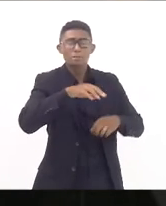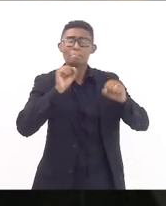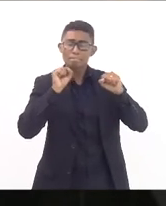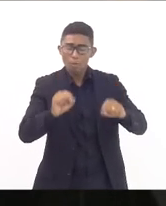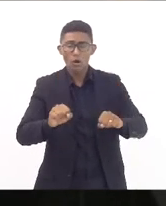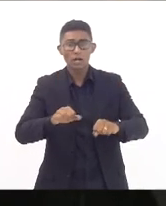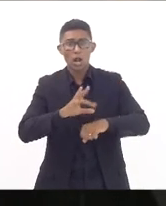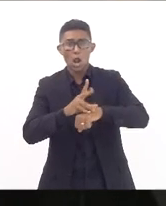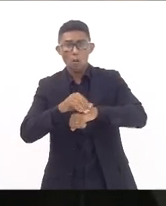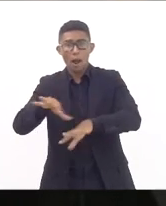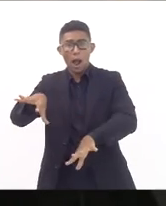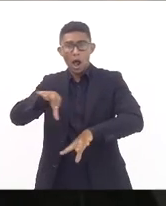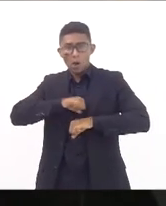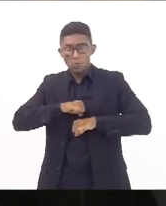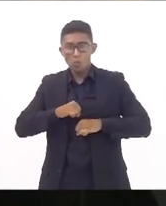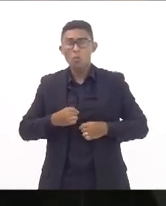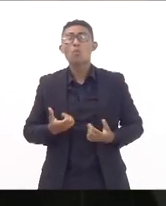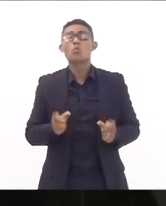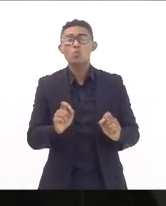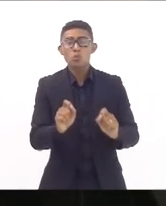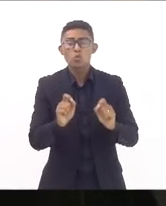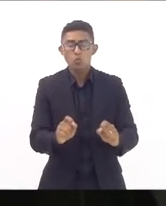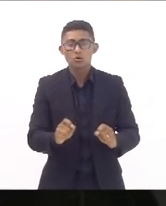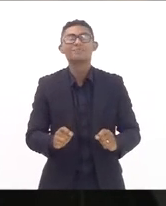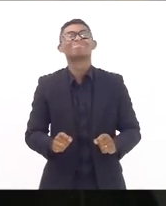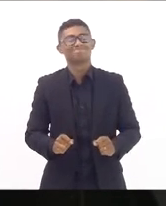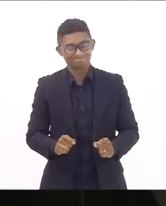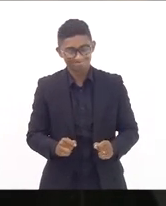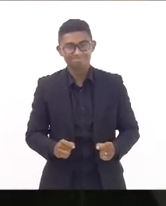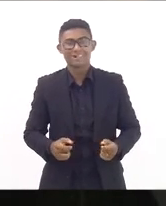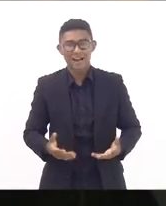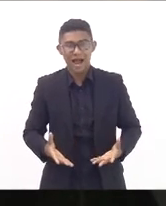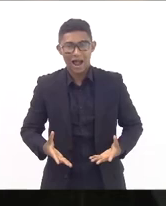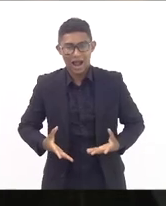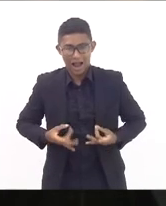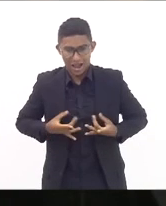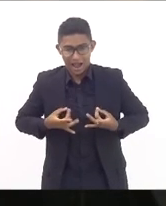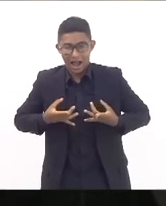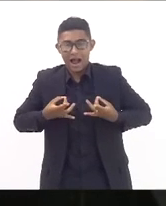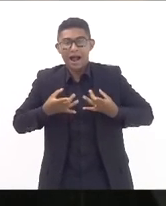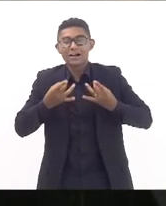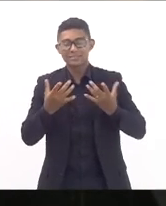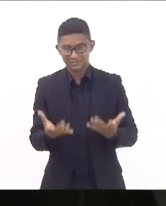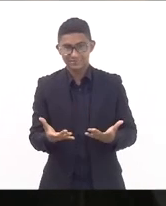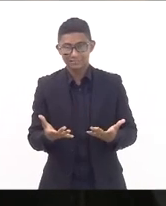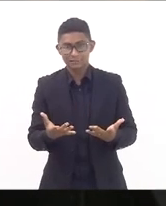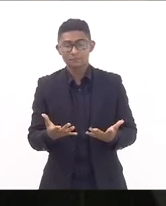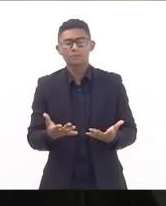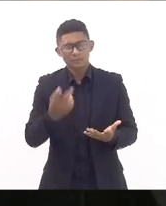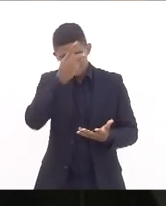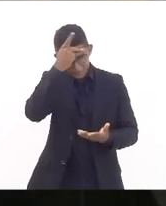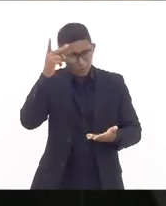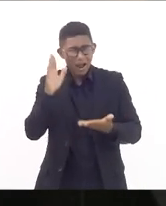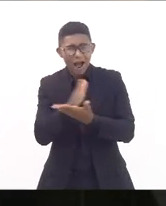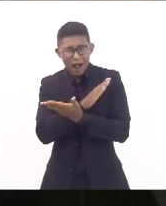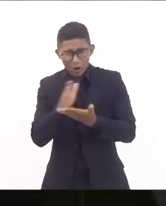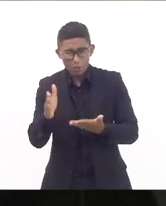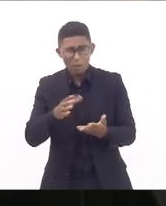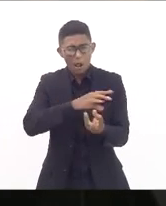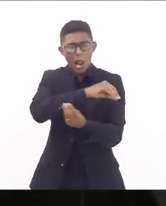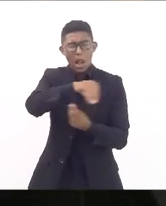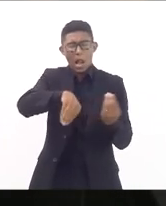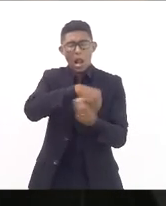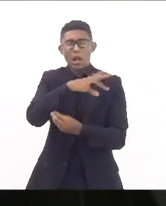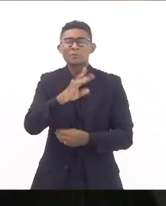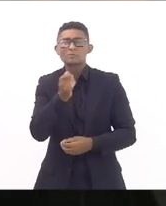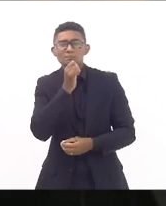esse entendimento, no seu descarte mistura. A gente já tivemos prova disso, as